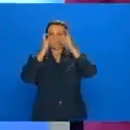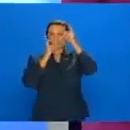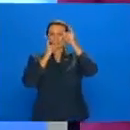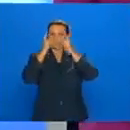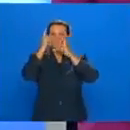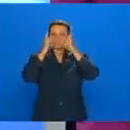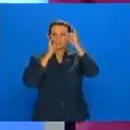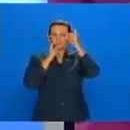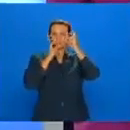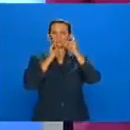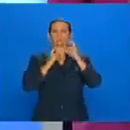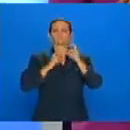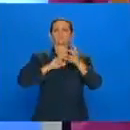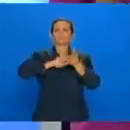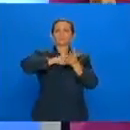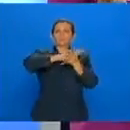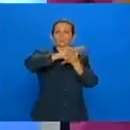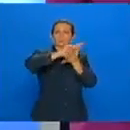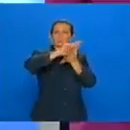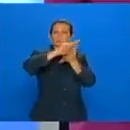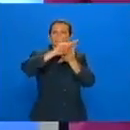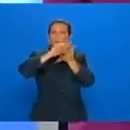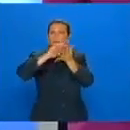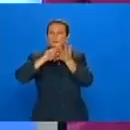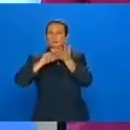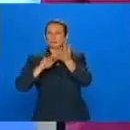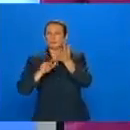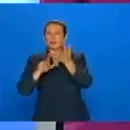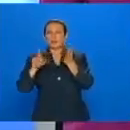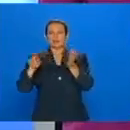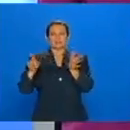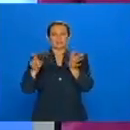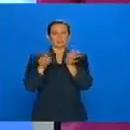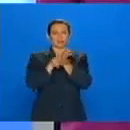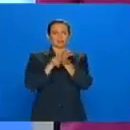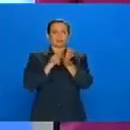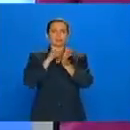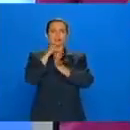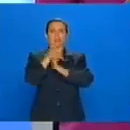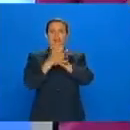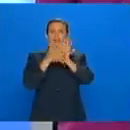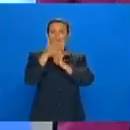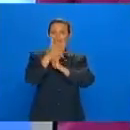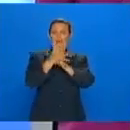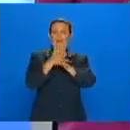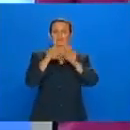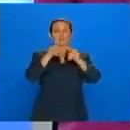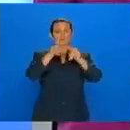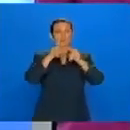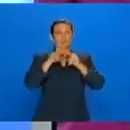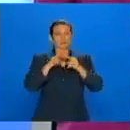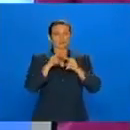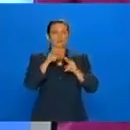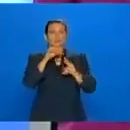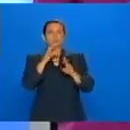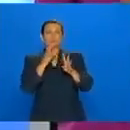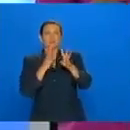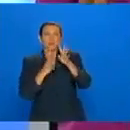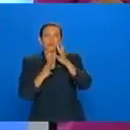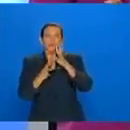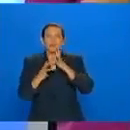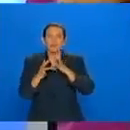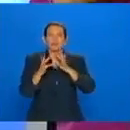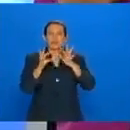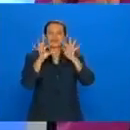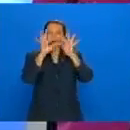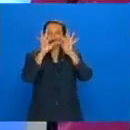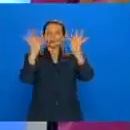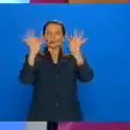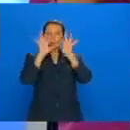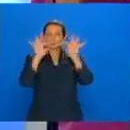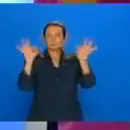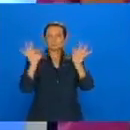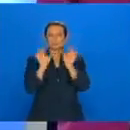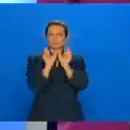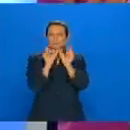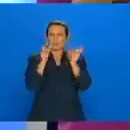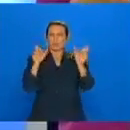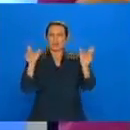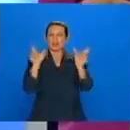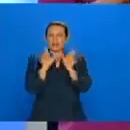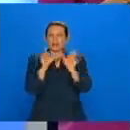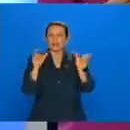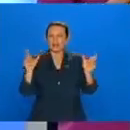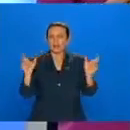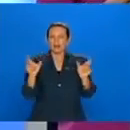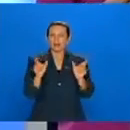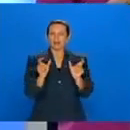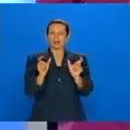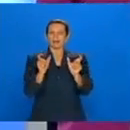Todas essas implicações vão trazer para o tradutor e intérprete de língua de sinais grandes desafios. O treino exaustivo